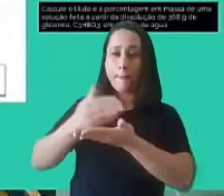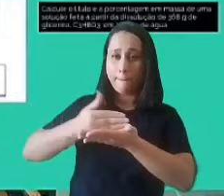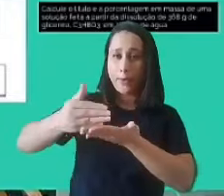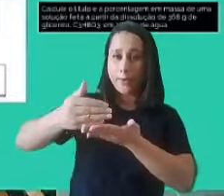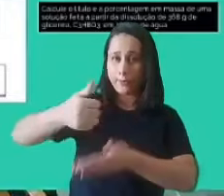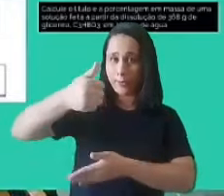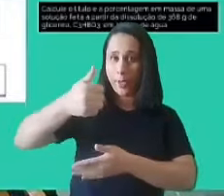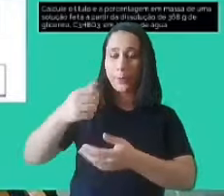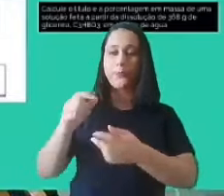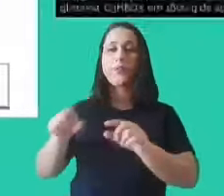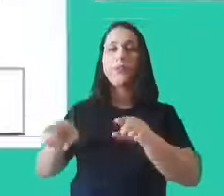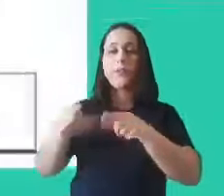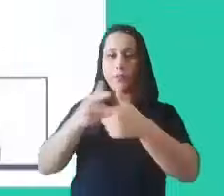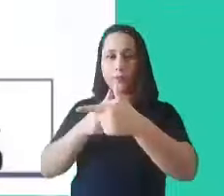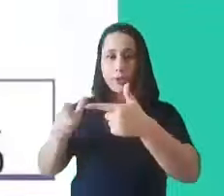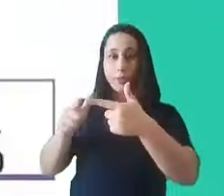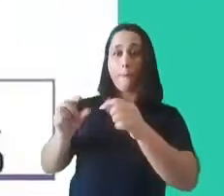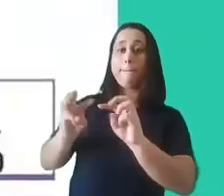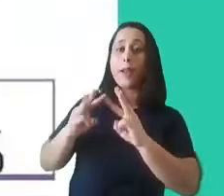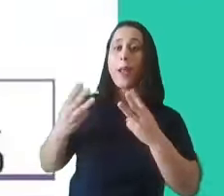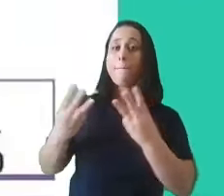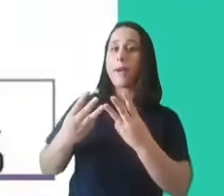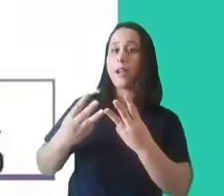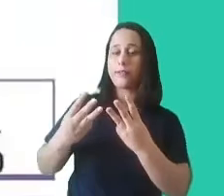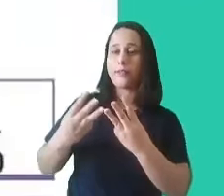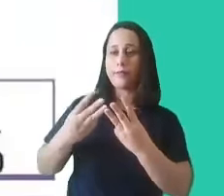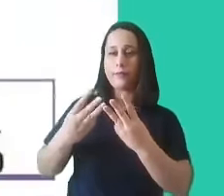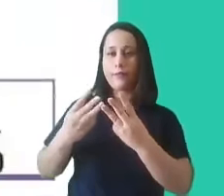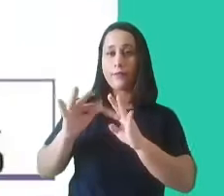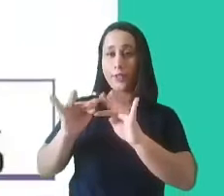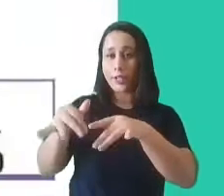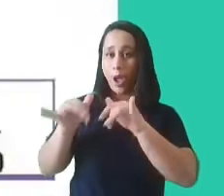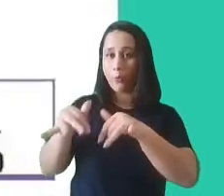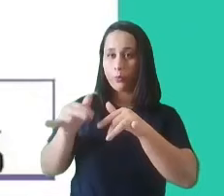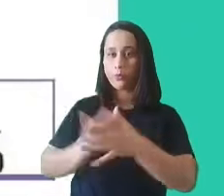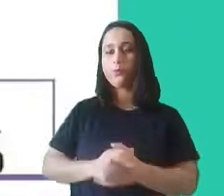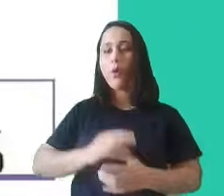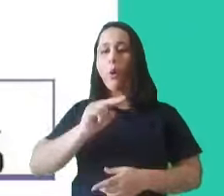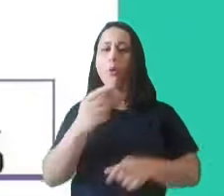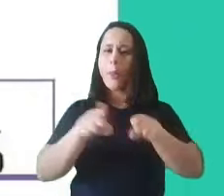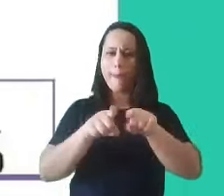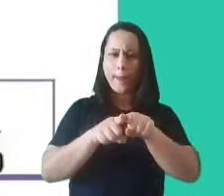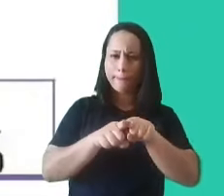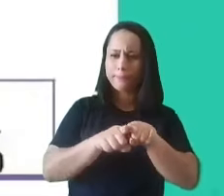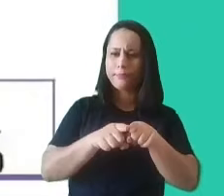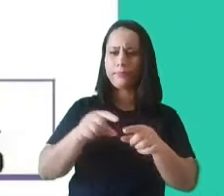Então, o título é a massa inicial